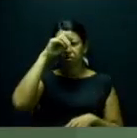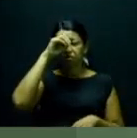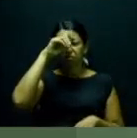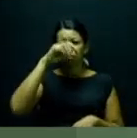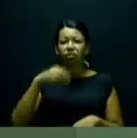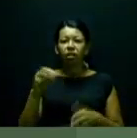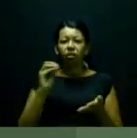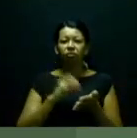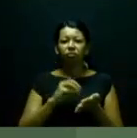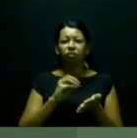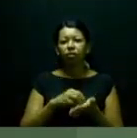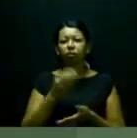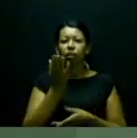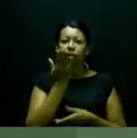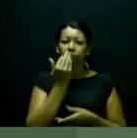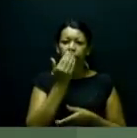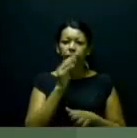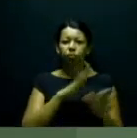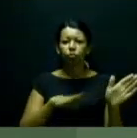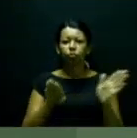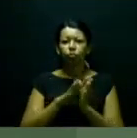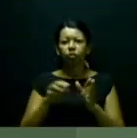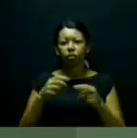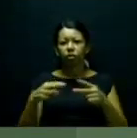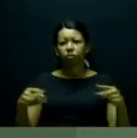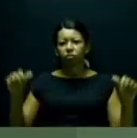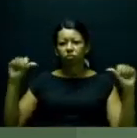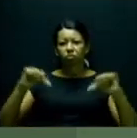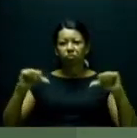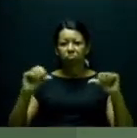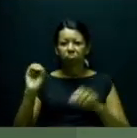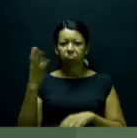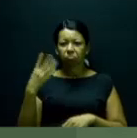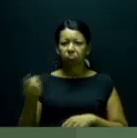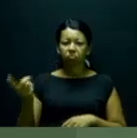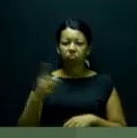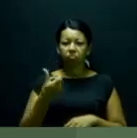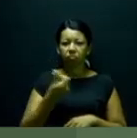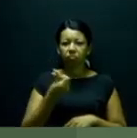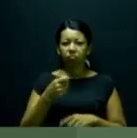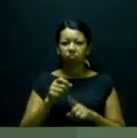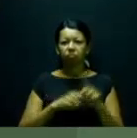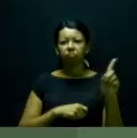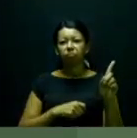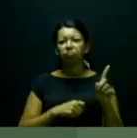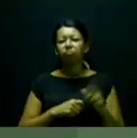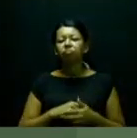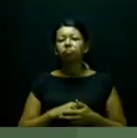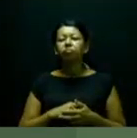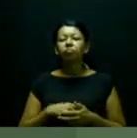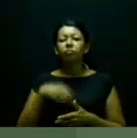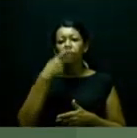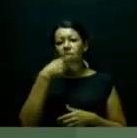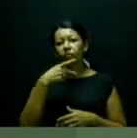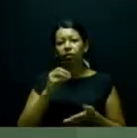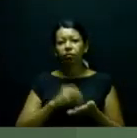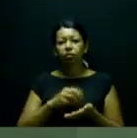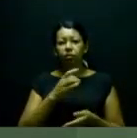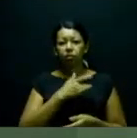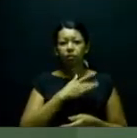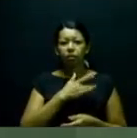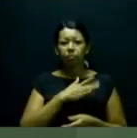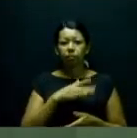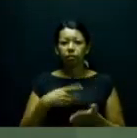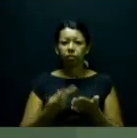faltando alimentação, todos os tipos de coisas ruins aconteceram nesse período de 6 meses aí. E falo sem medo de errar, porque